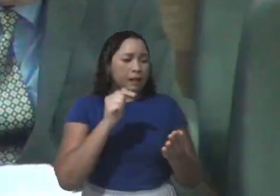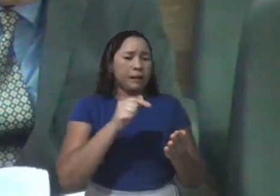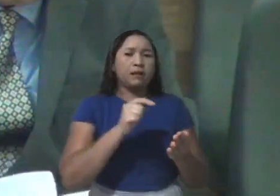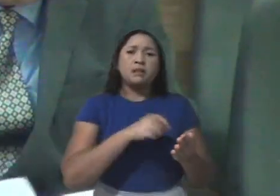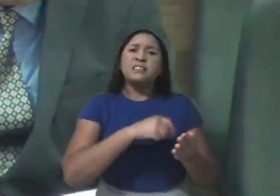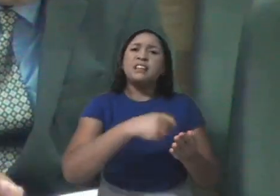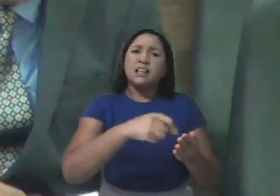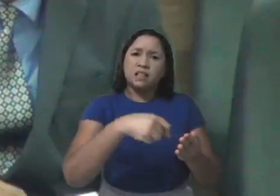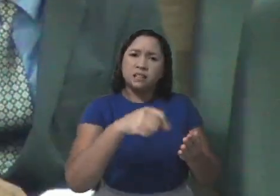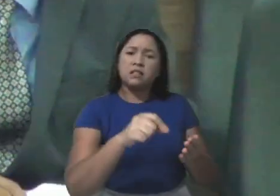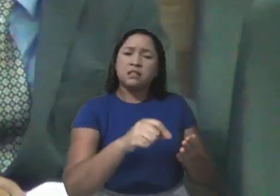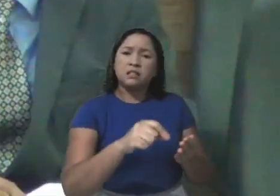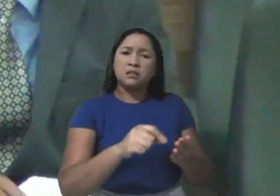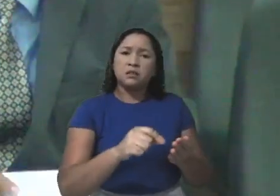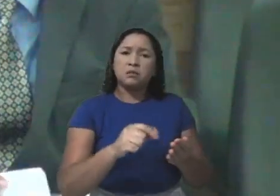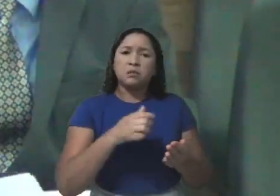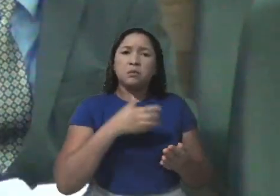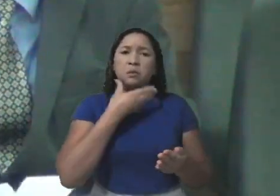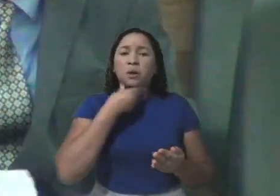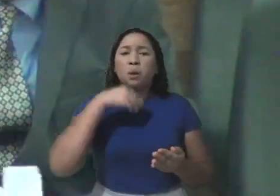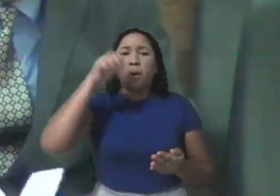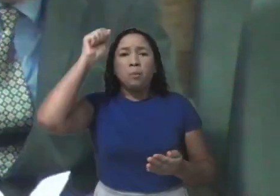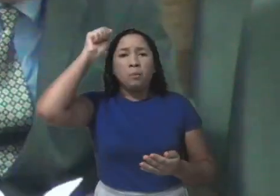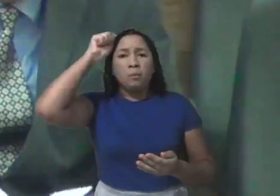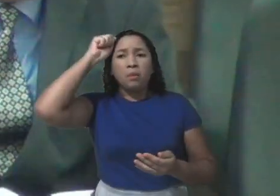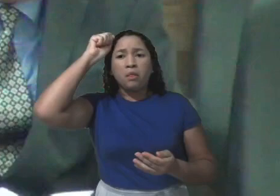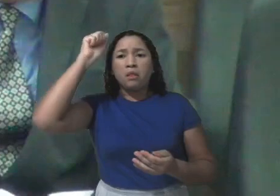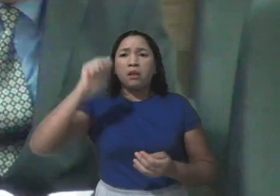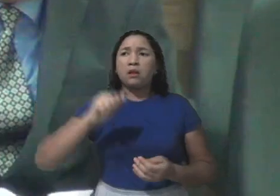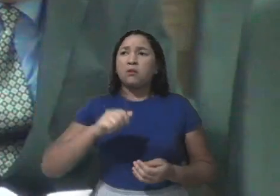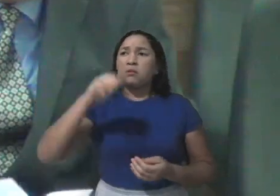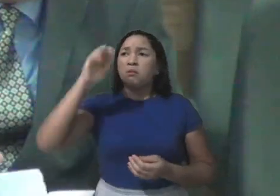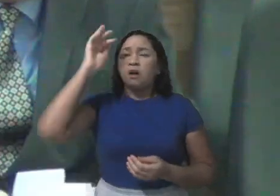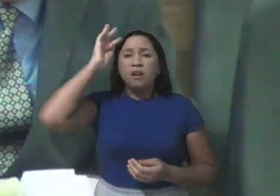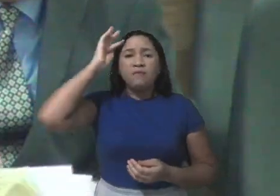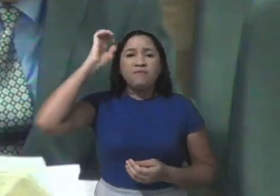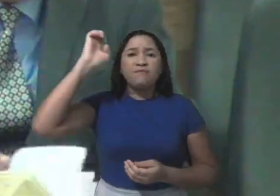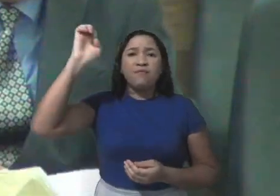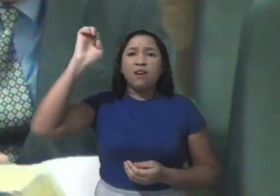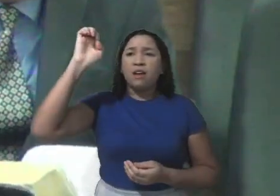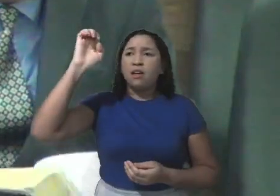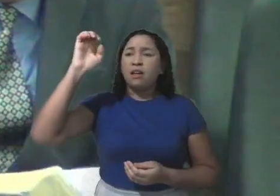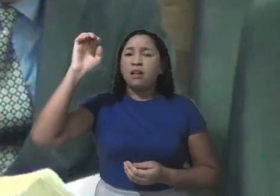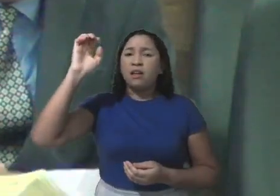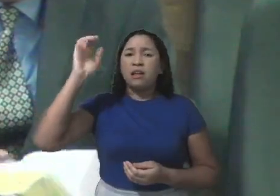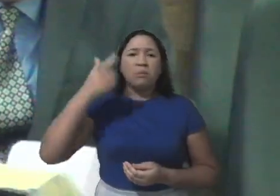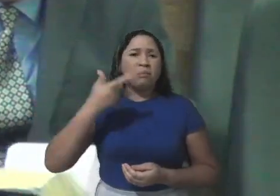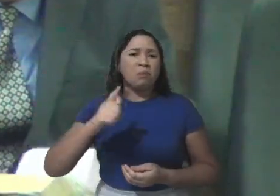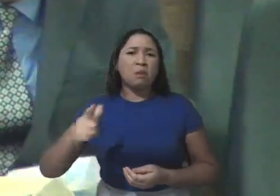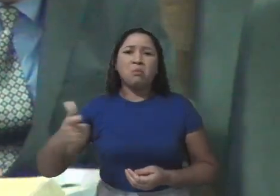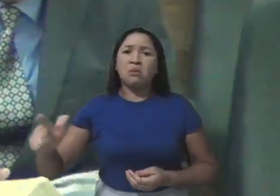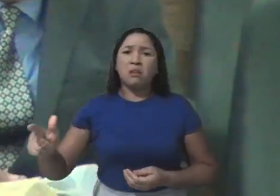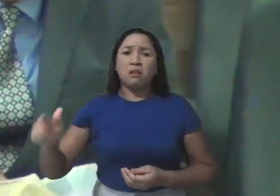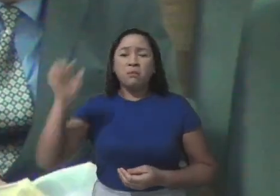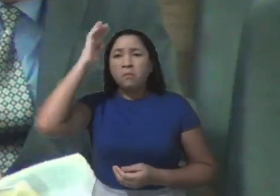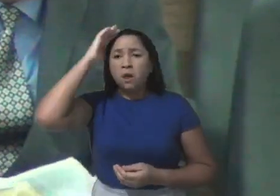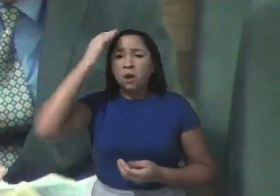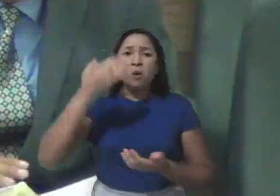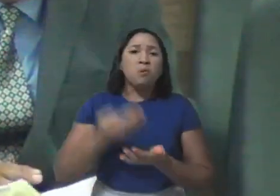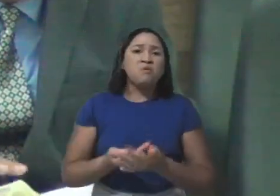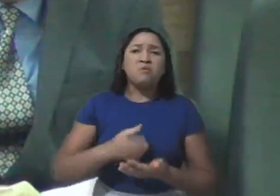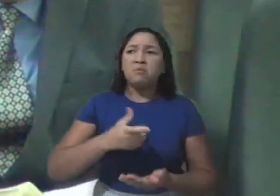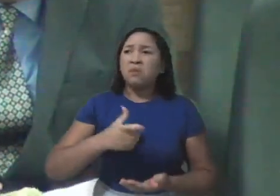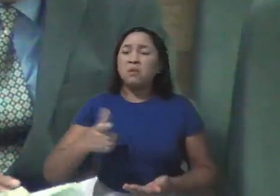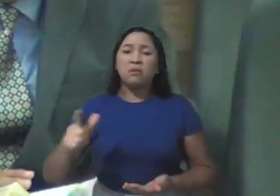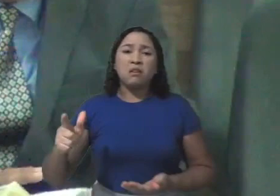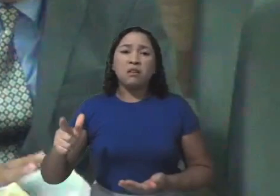na palavra de Deus? Vem o credo e diz que é para nós termos fé plena e confiança em Deus,